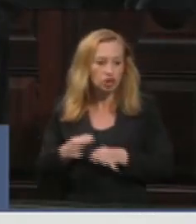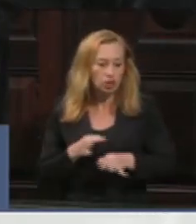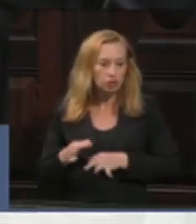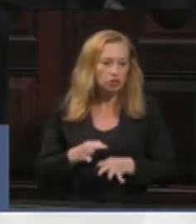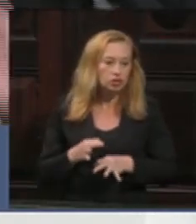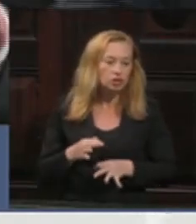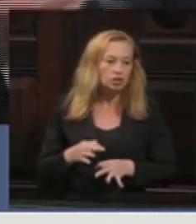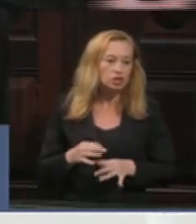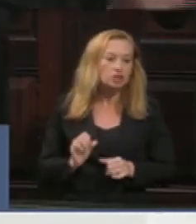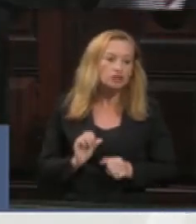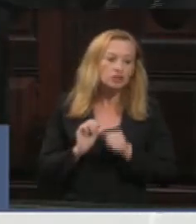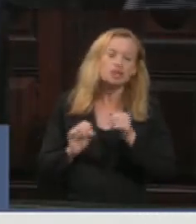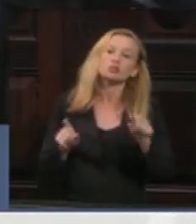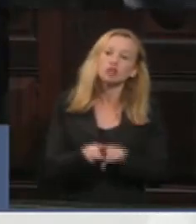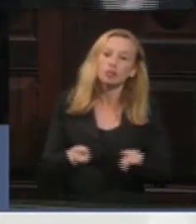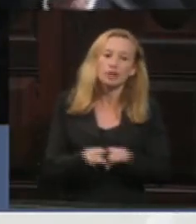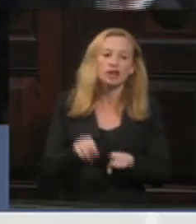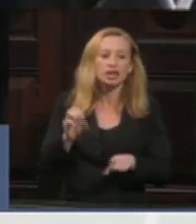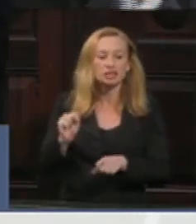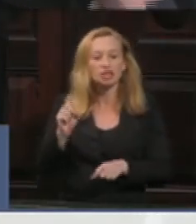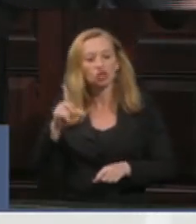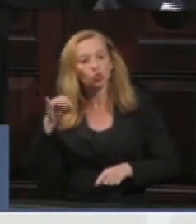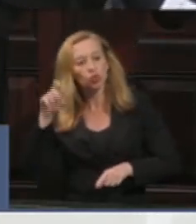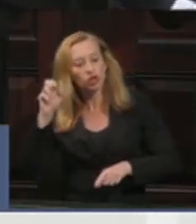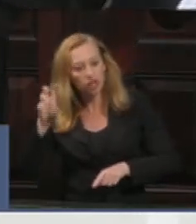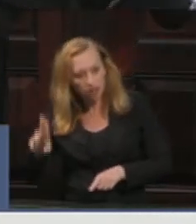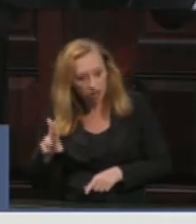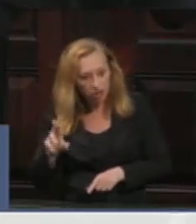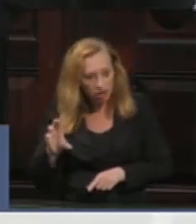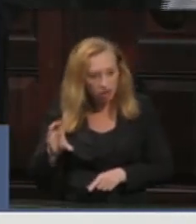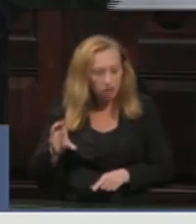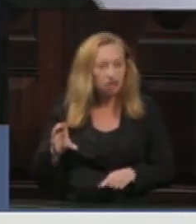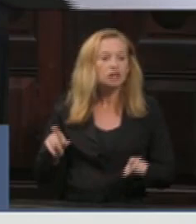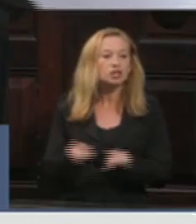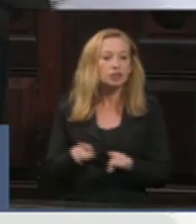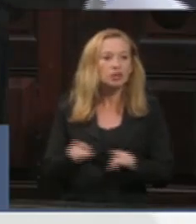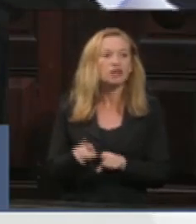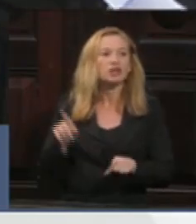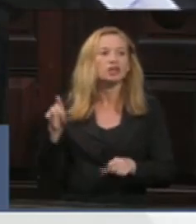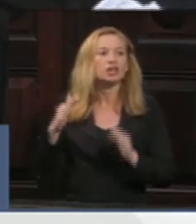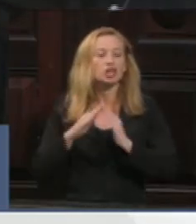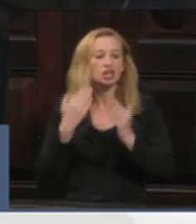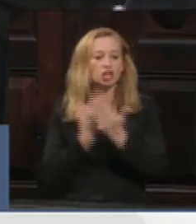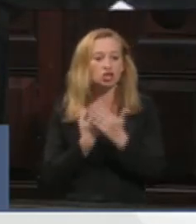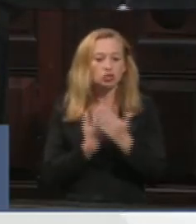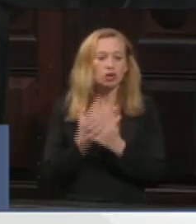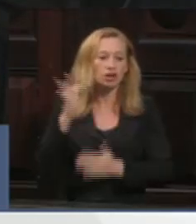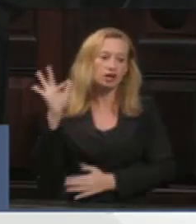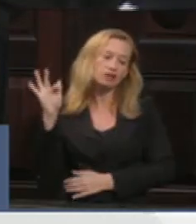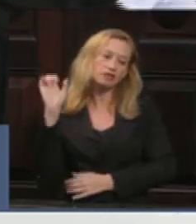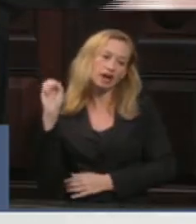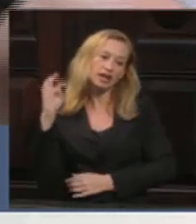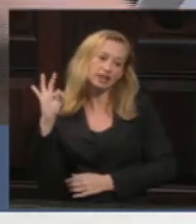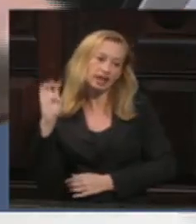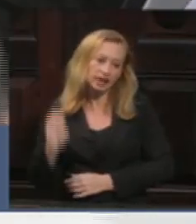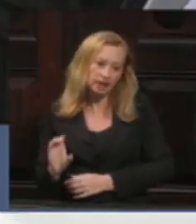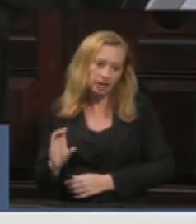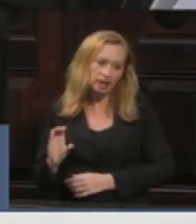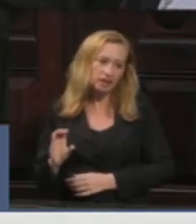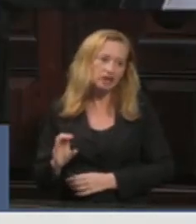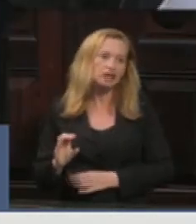como fizemos em relação à SEDUC, em relação à FAETEC, as escolas da FAETEC, enfim. Então é importante ressaltar que essa é uma